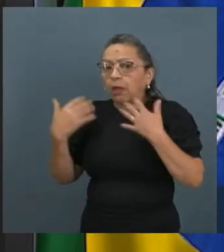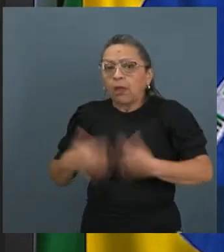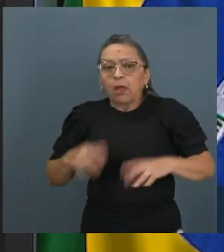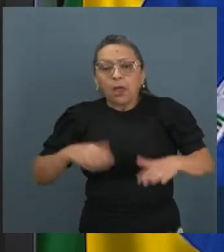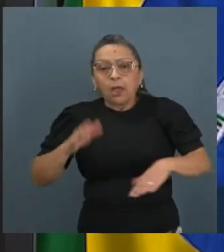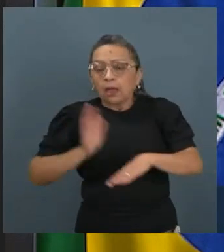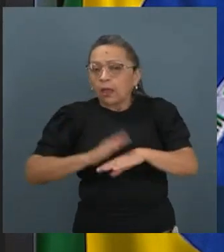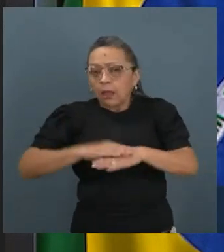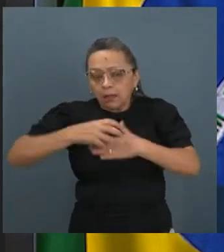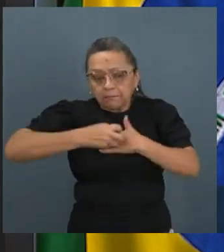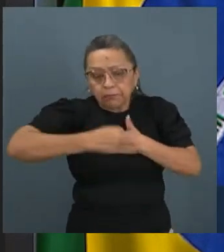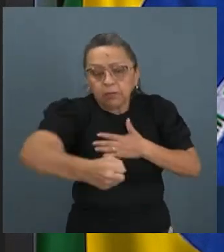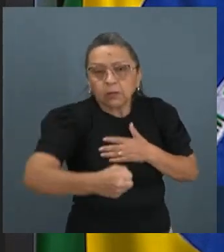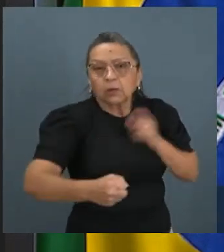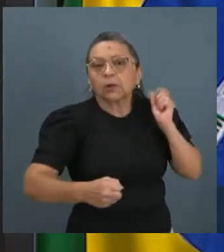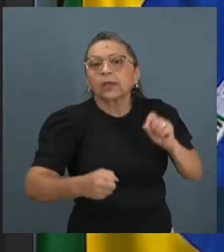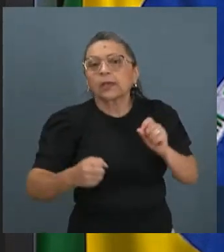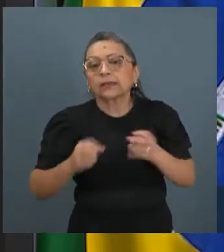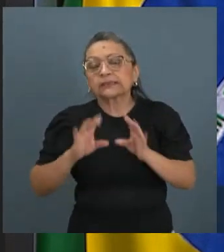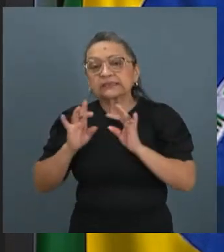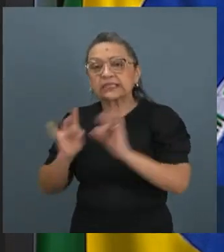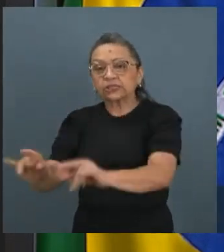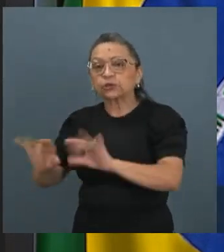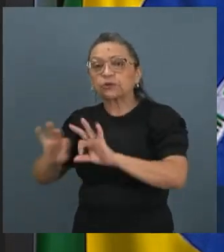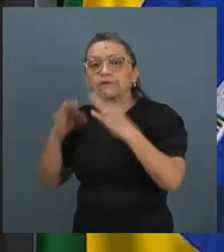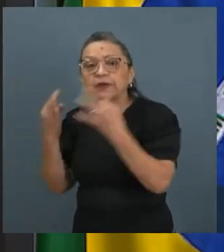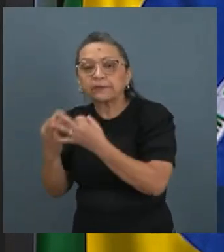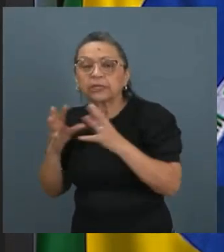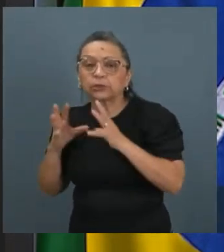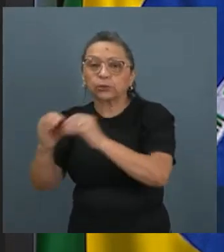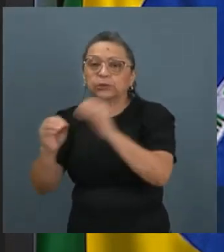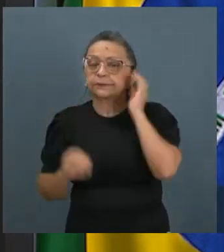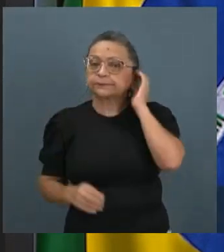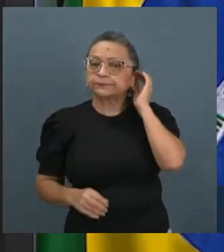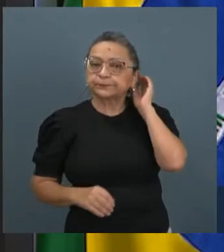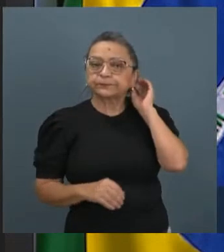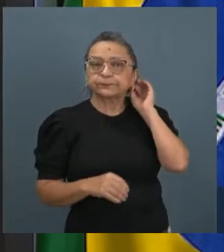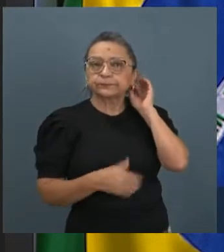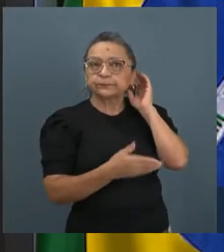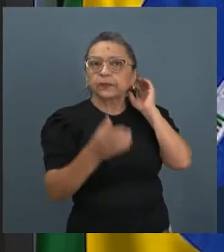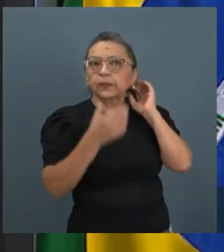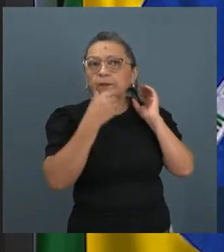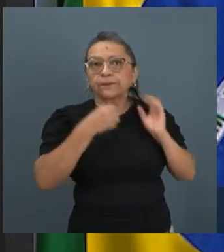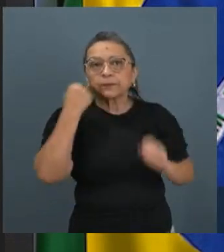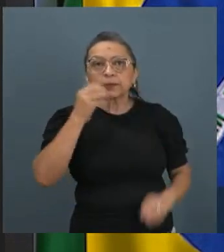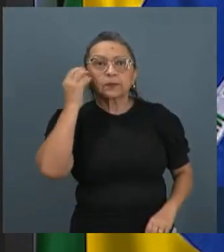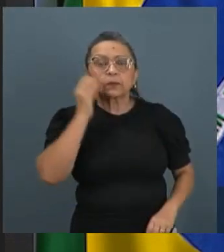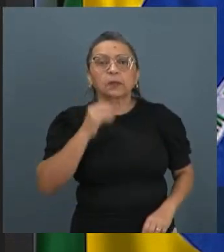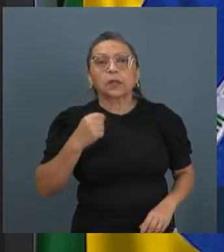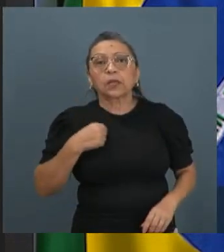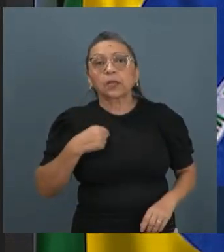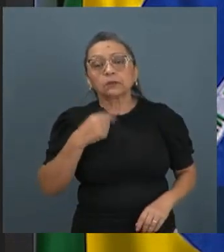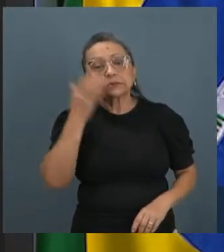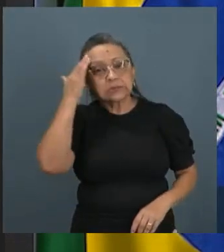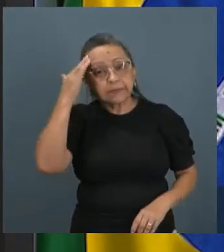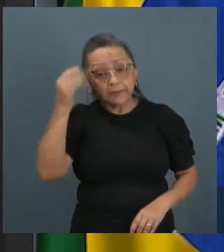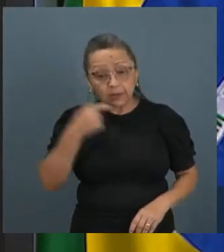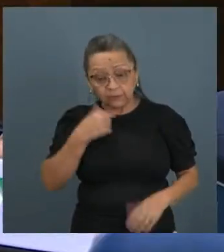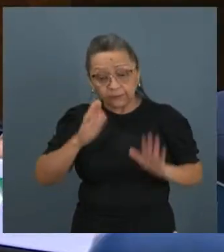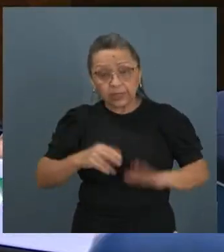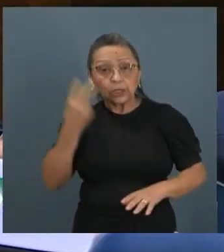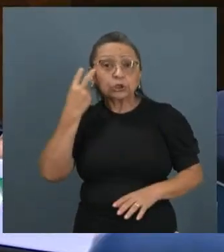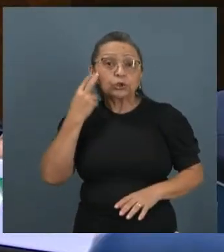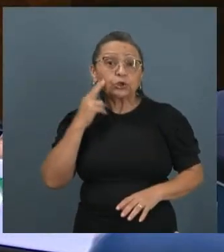cometem um suicídio, destruindo famílias inteiras. Senador Flávio Arnes, eu dediquei os últimos 2 dias para